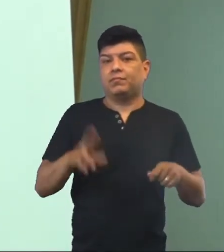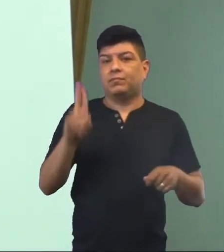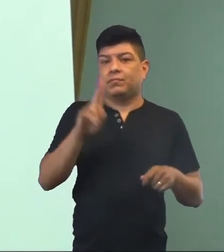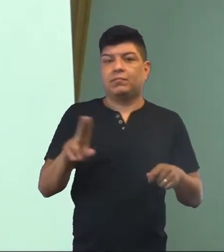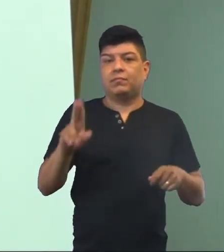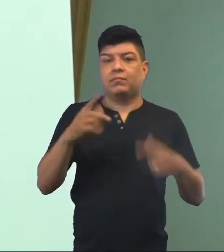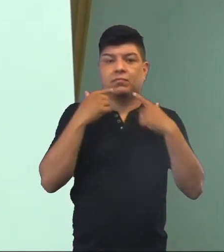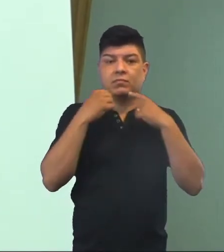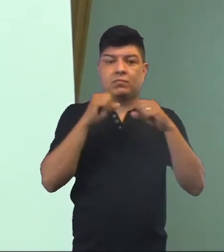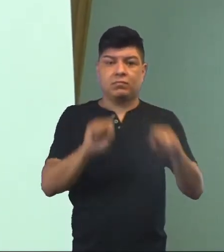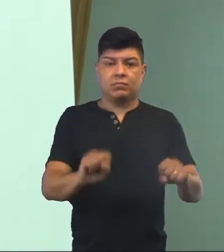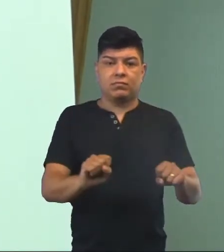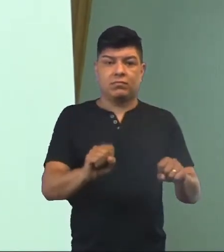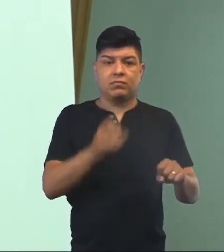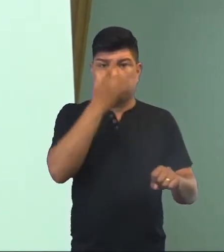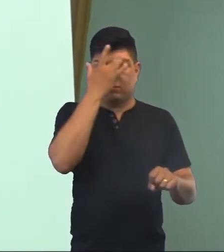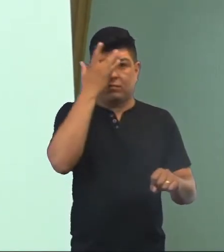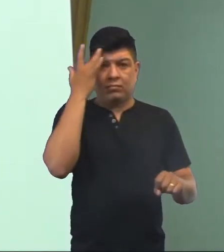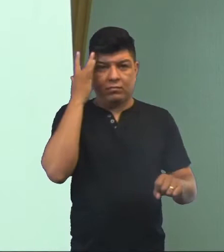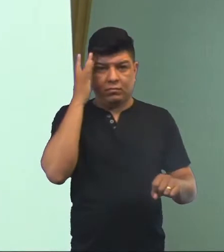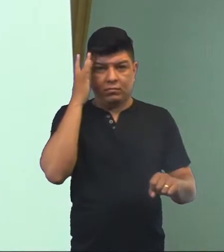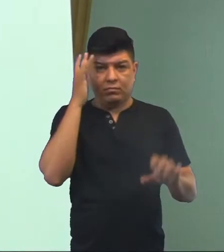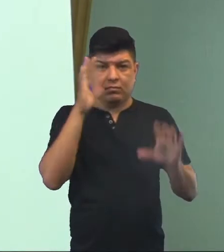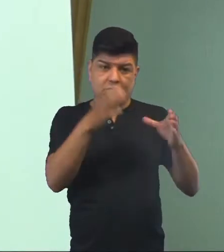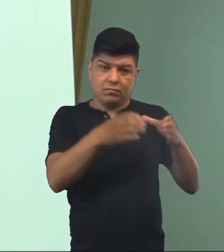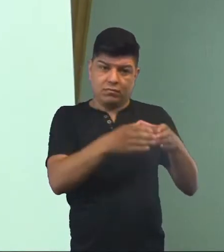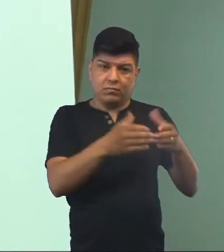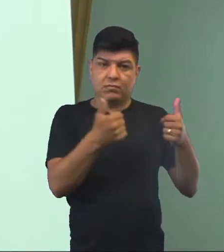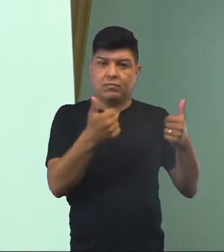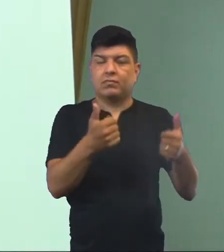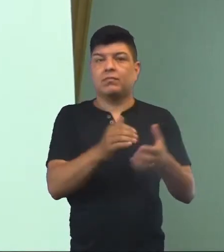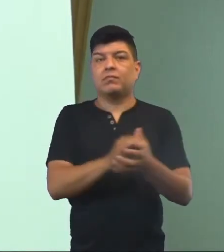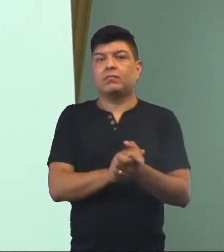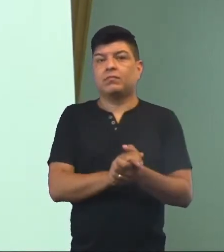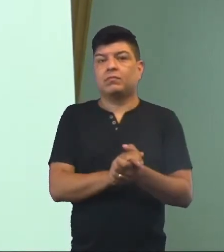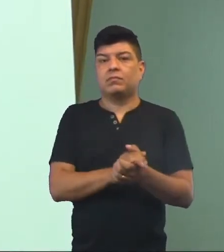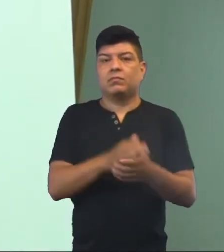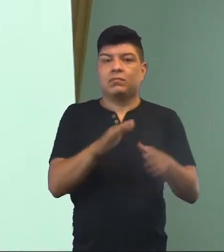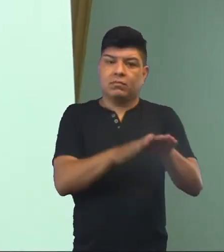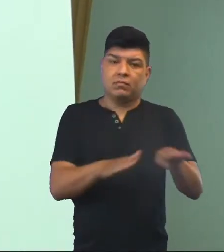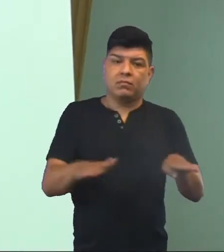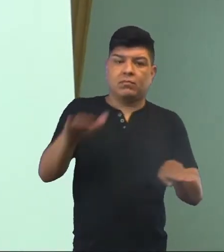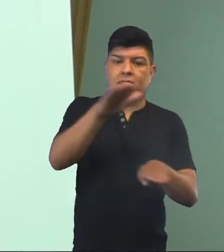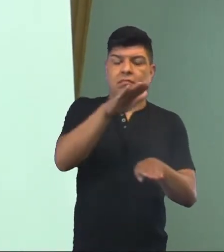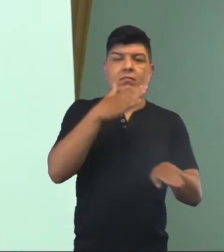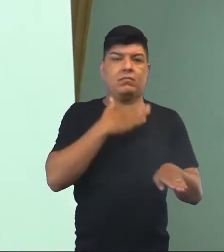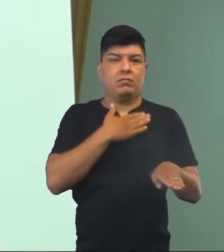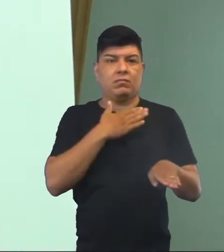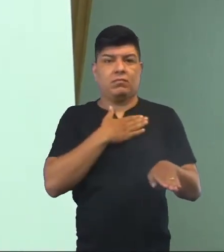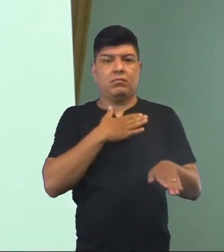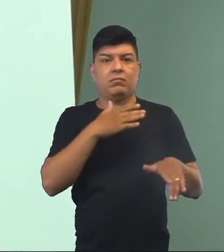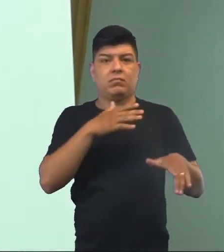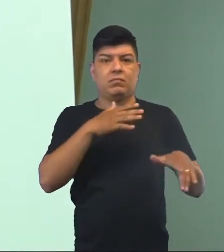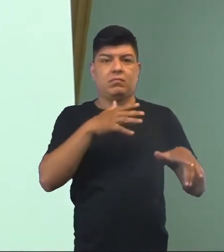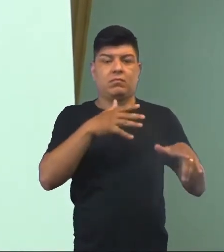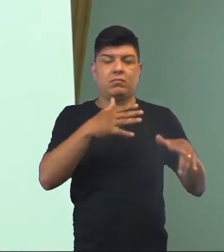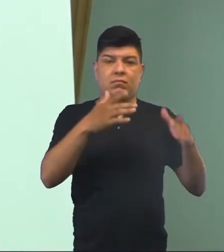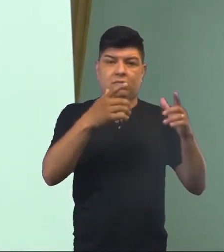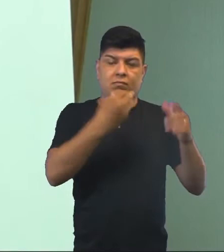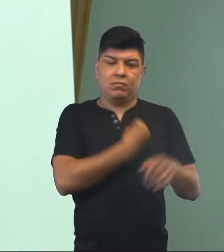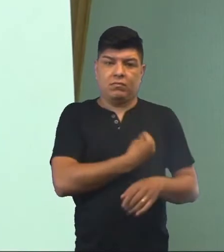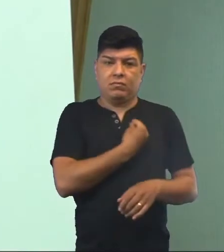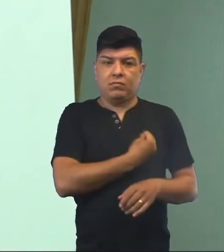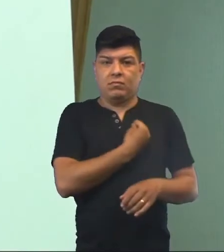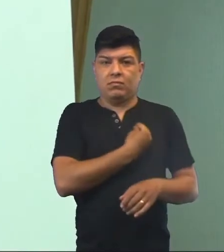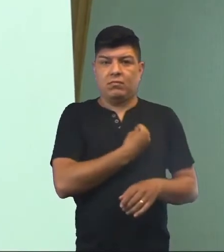essa linguagem com essas pessoas, com esses grupos, tá? Tanto os meus superiores, no ambiente onde eu me